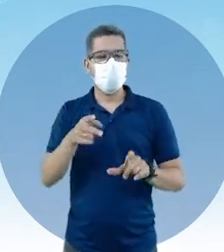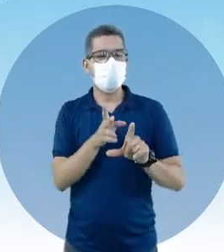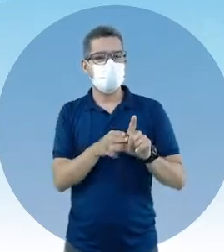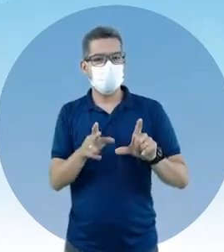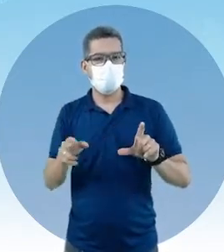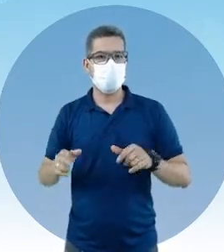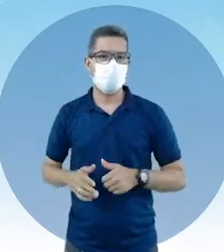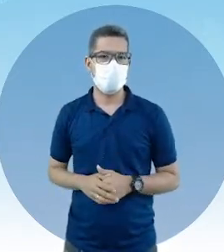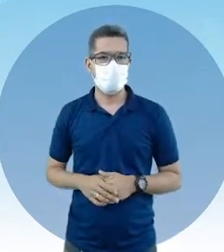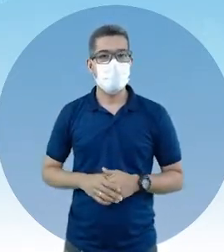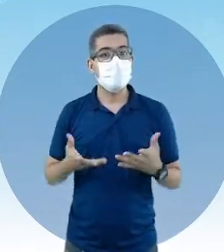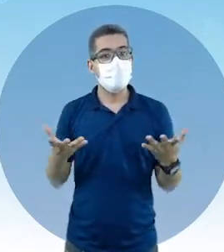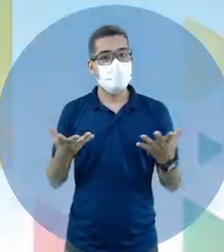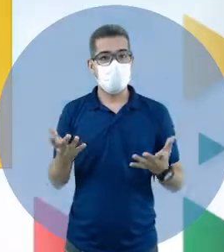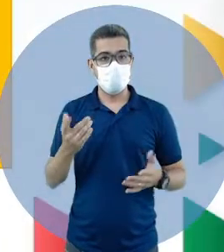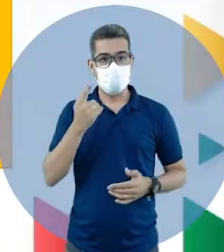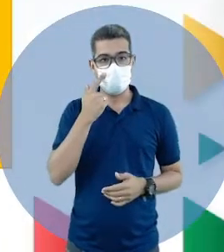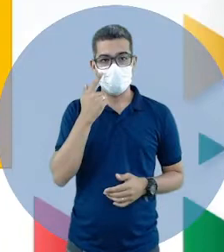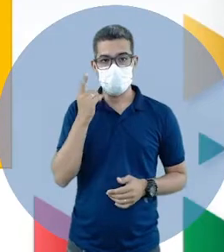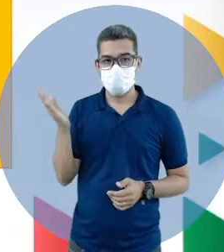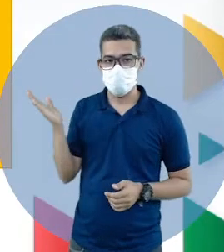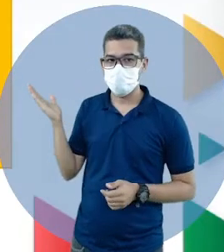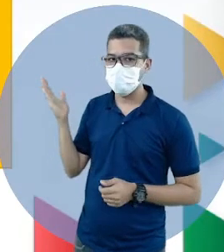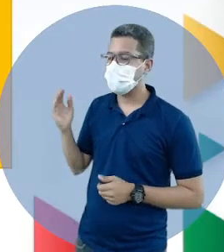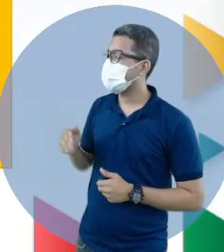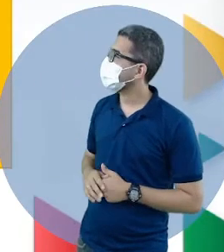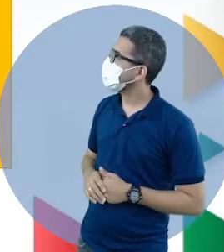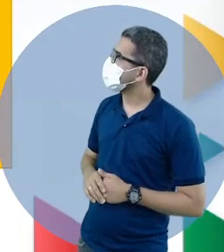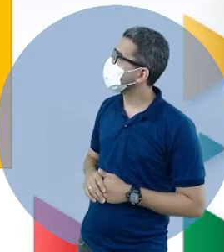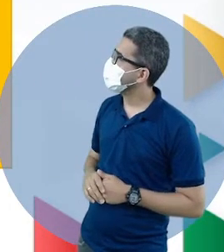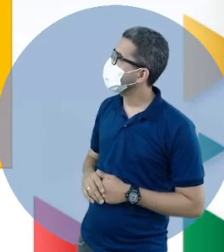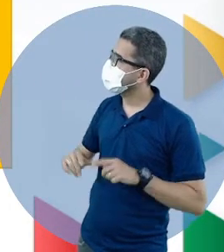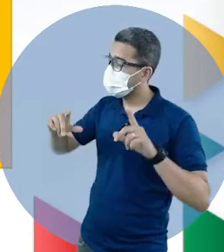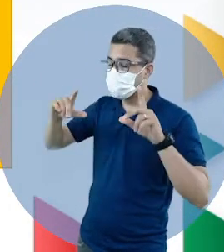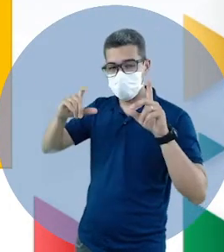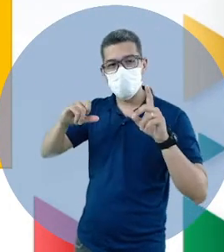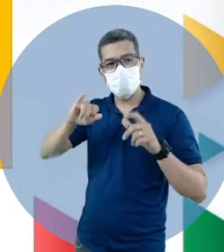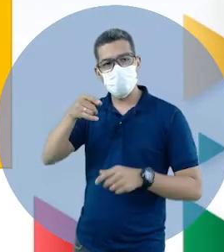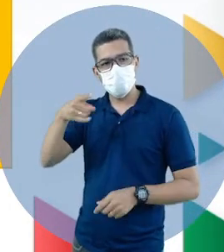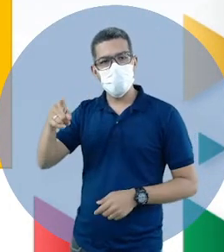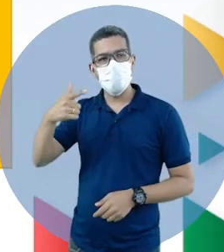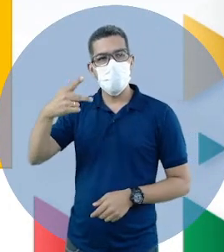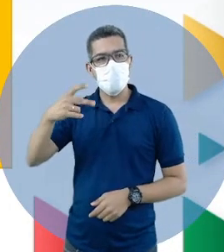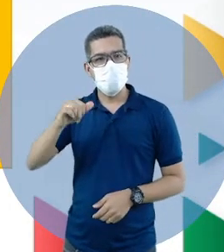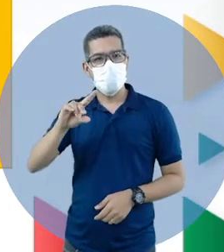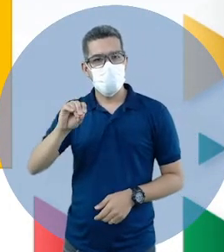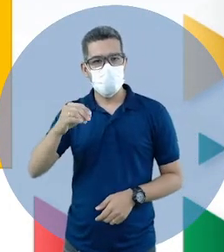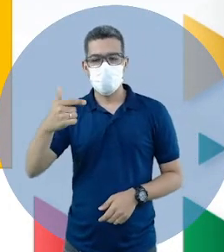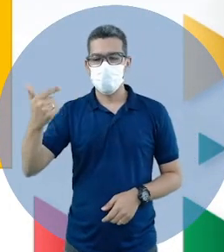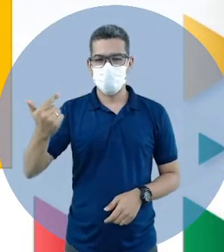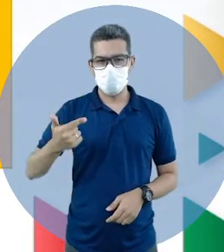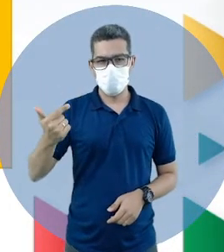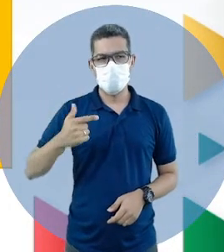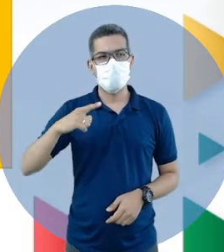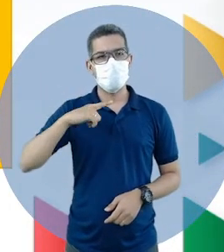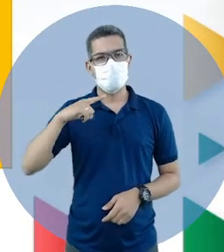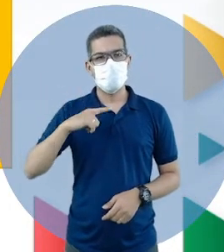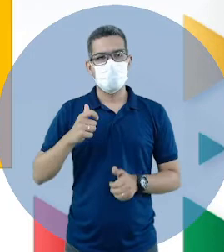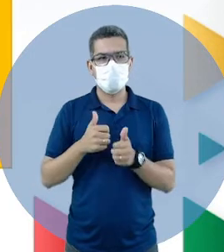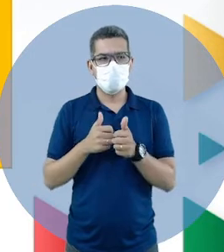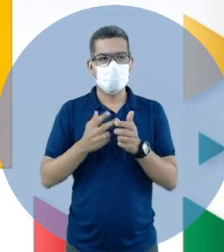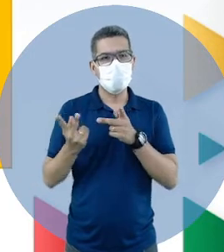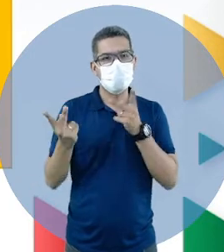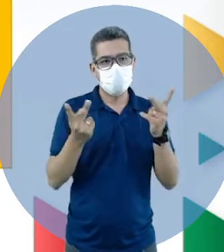E aqui trago para vocês uma fotografia do João Paulo II visitando aqui o líder da